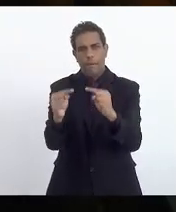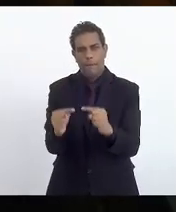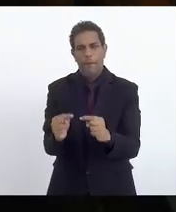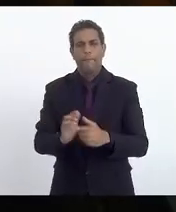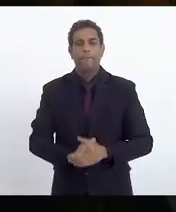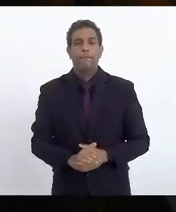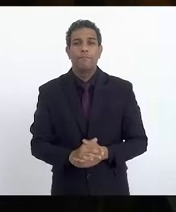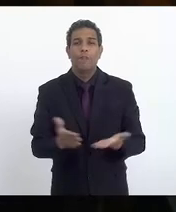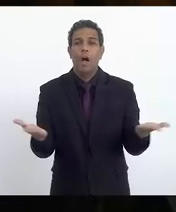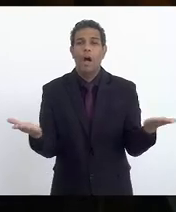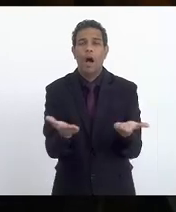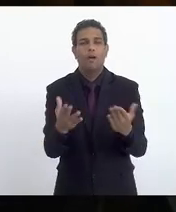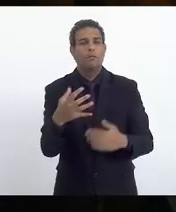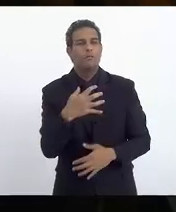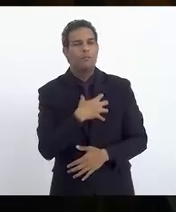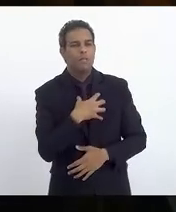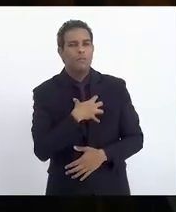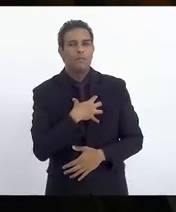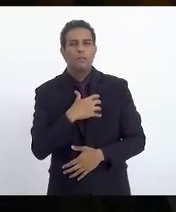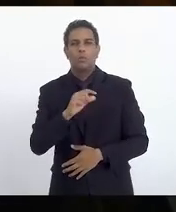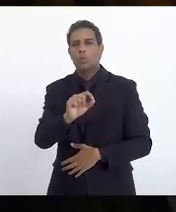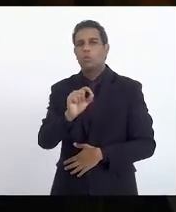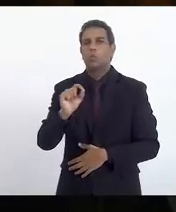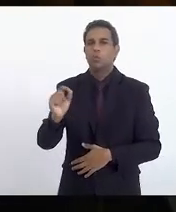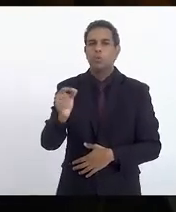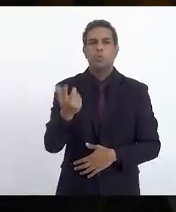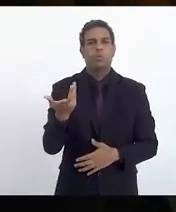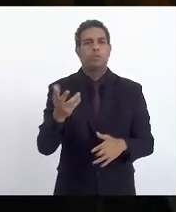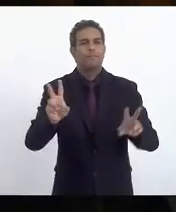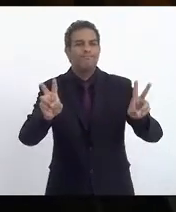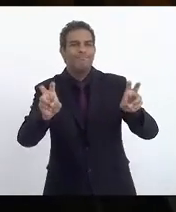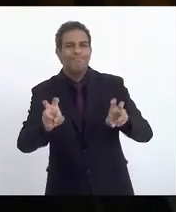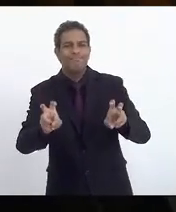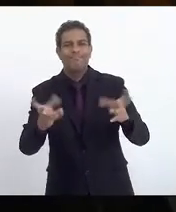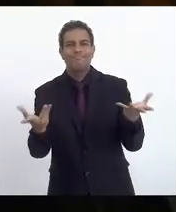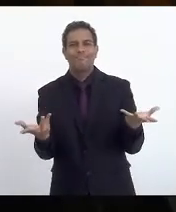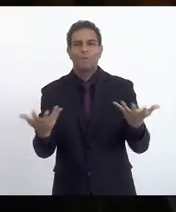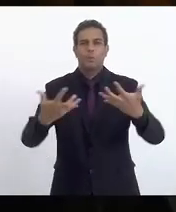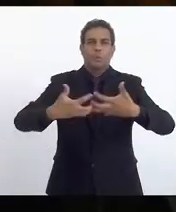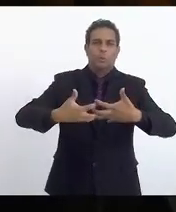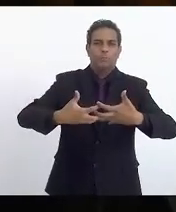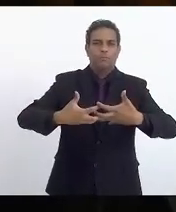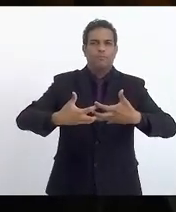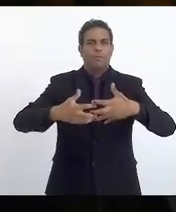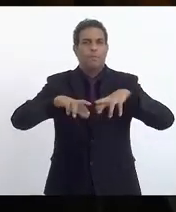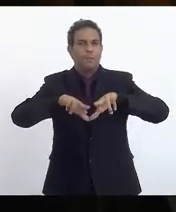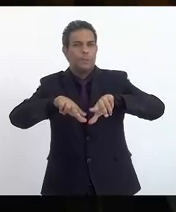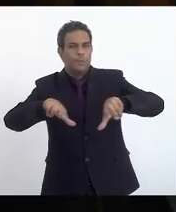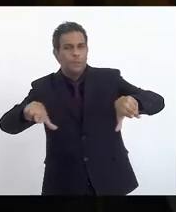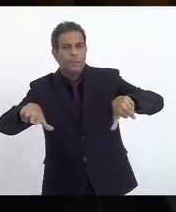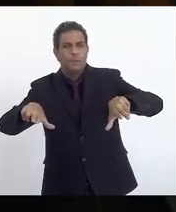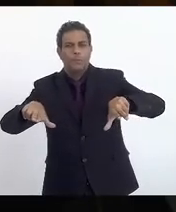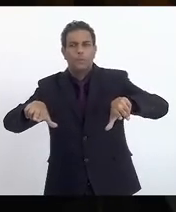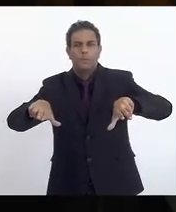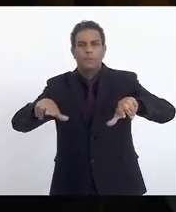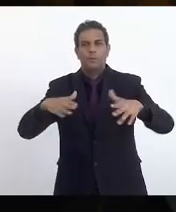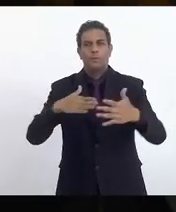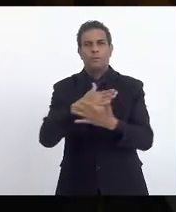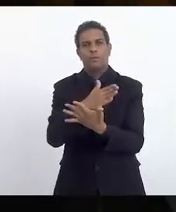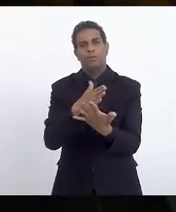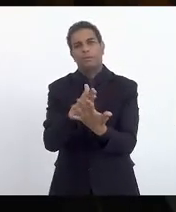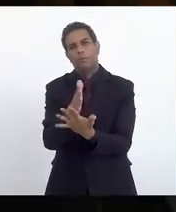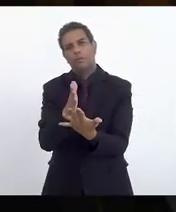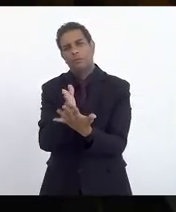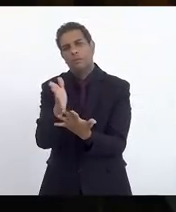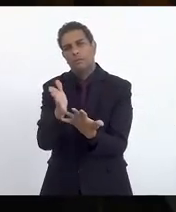a situação da Integração é diferente